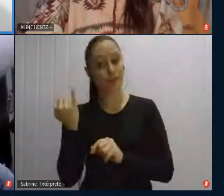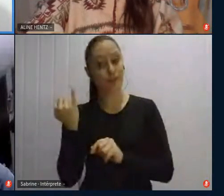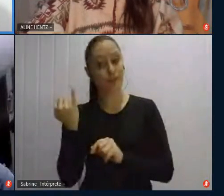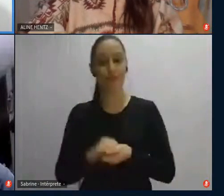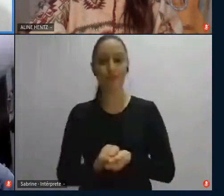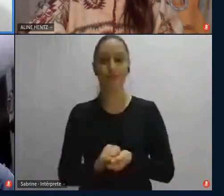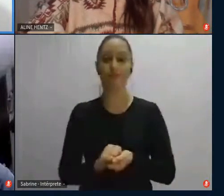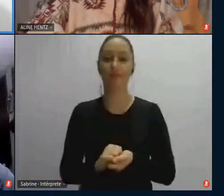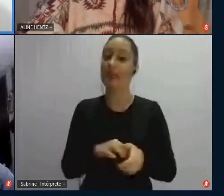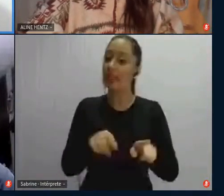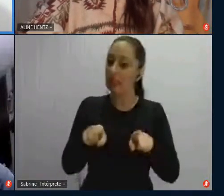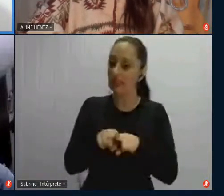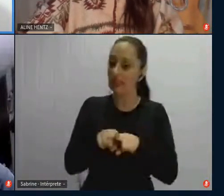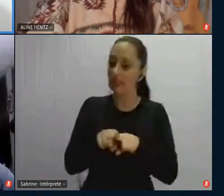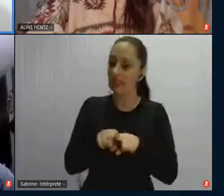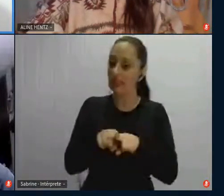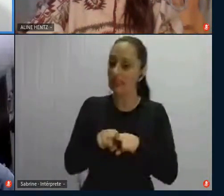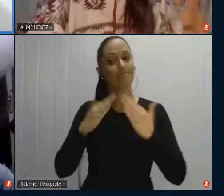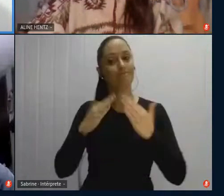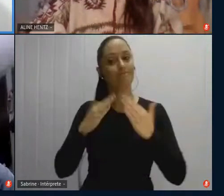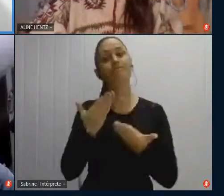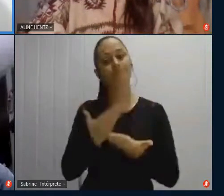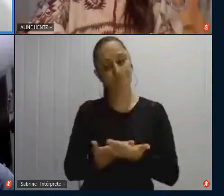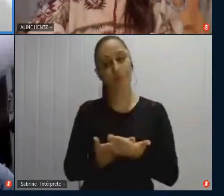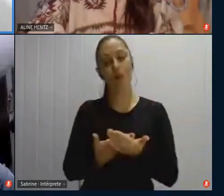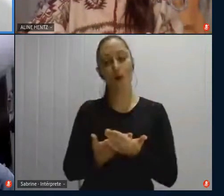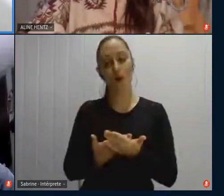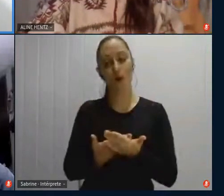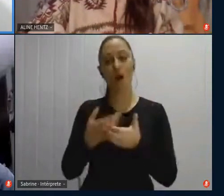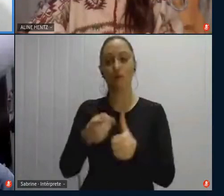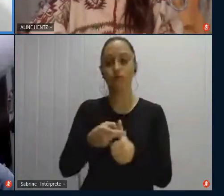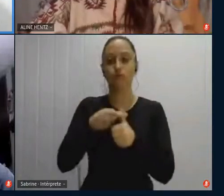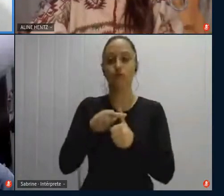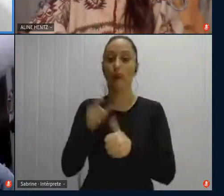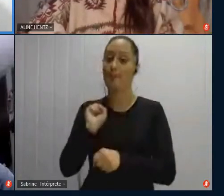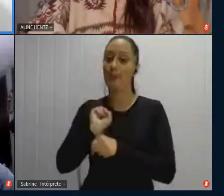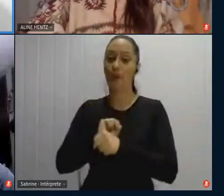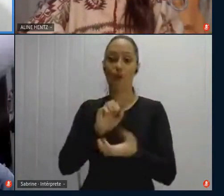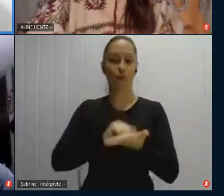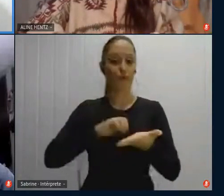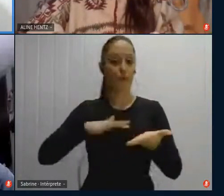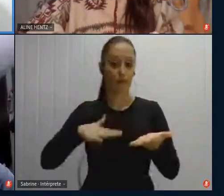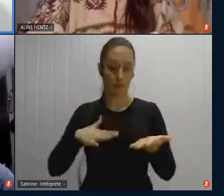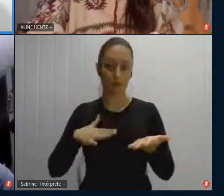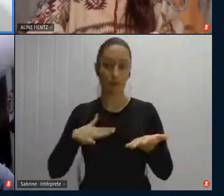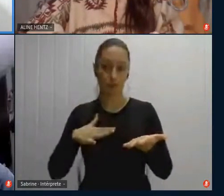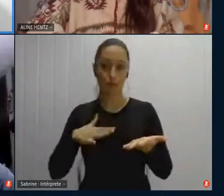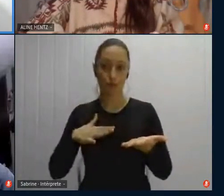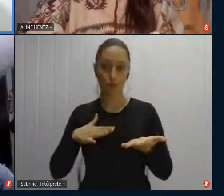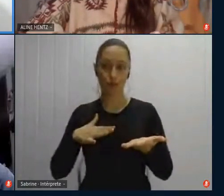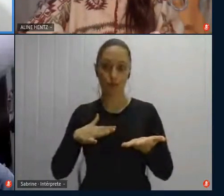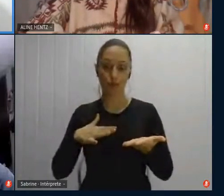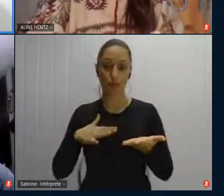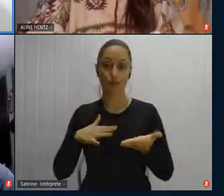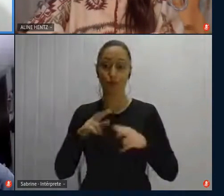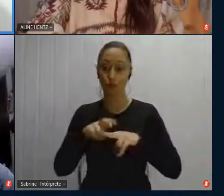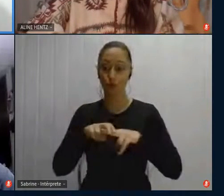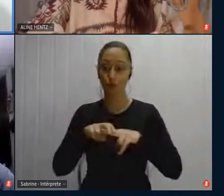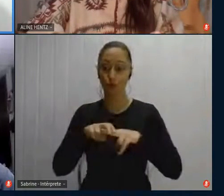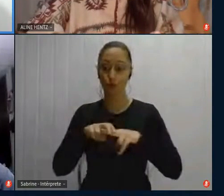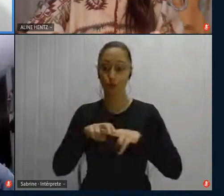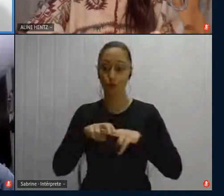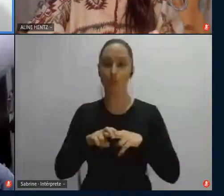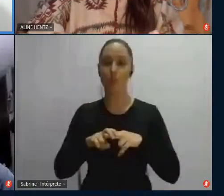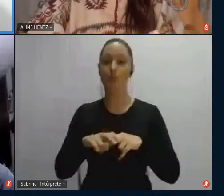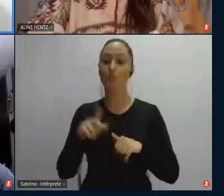as escolas, né, paralisaram as suas atividades, então isso teve um impacto muito significativo para